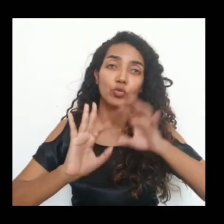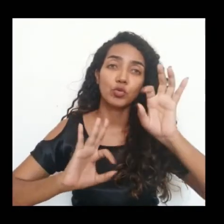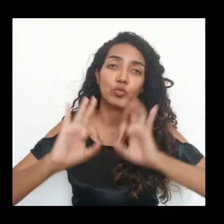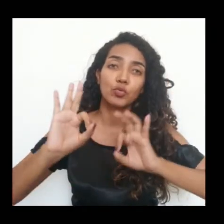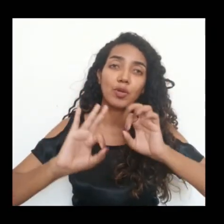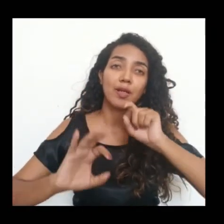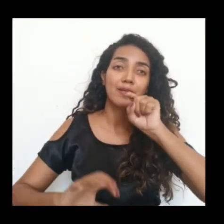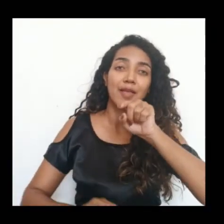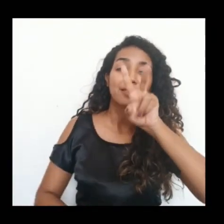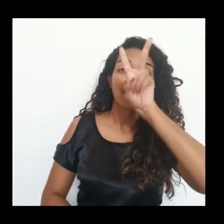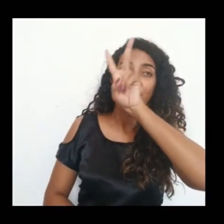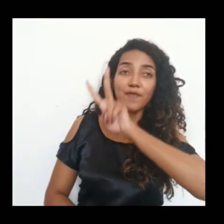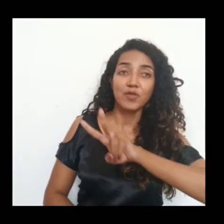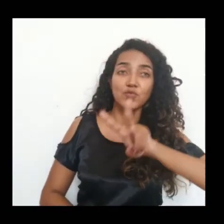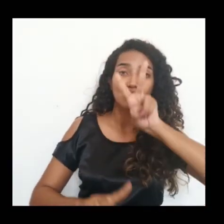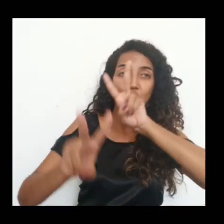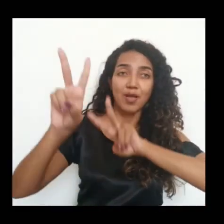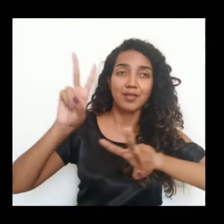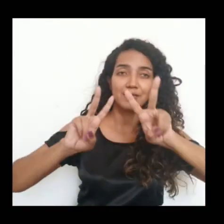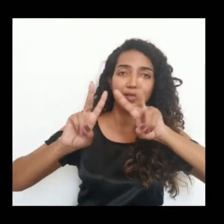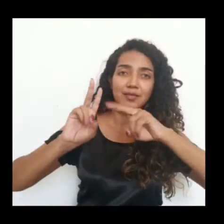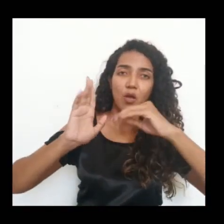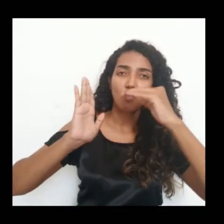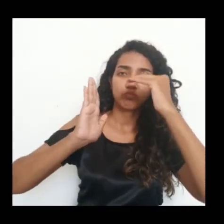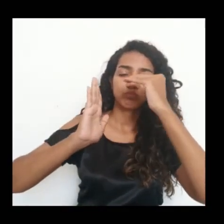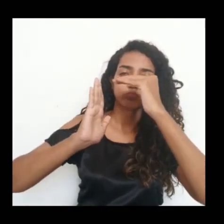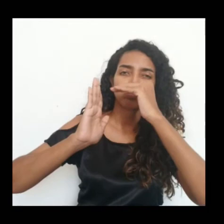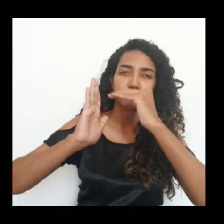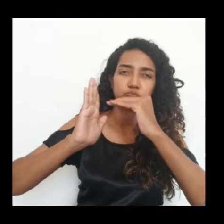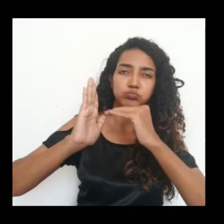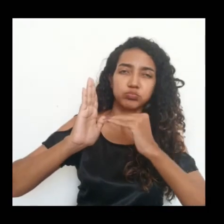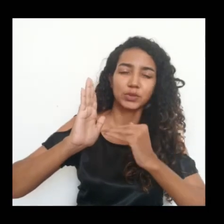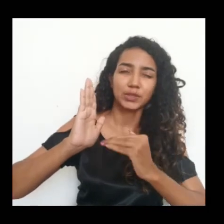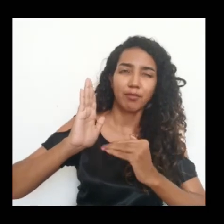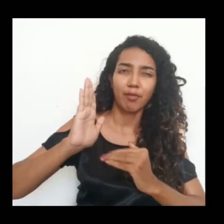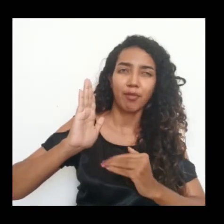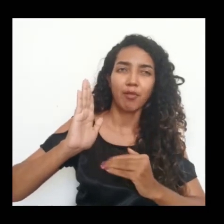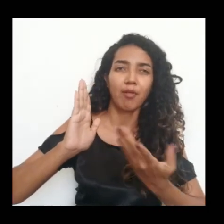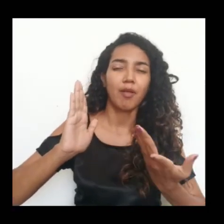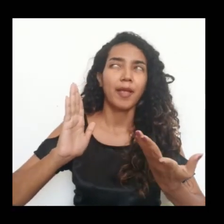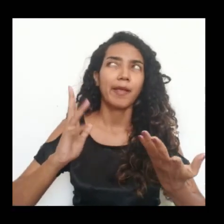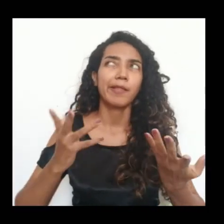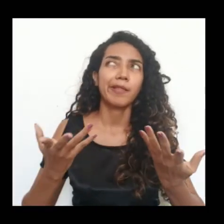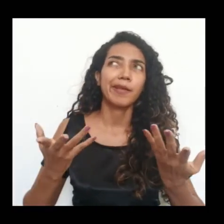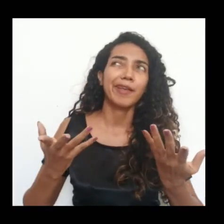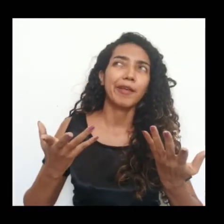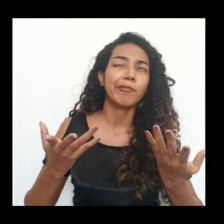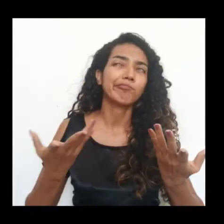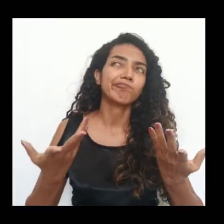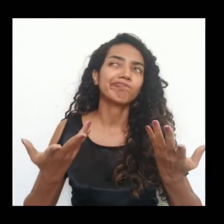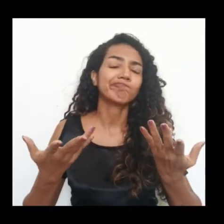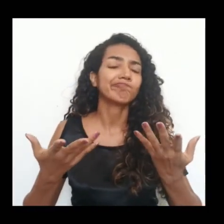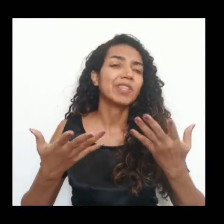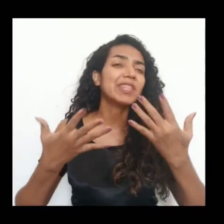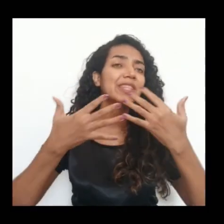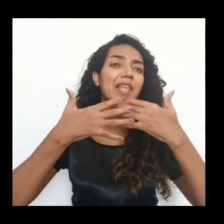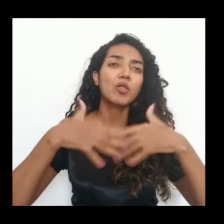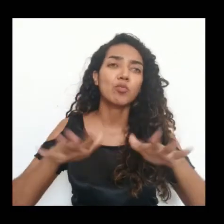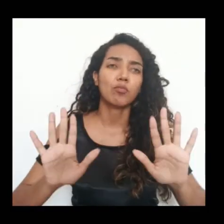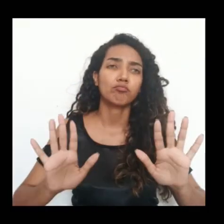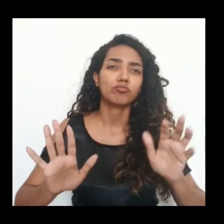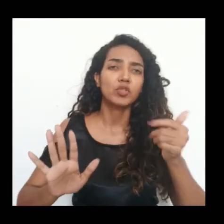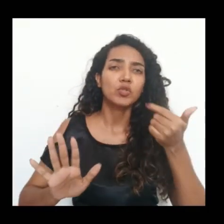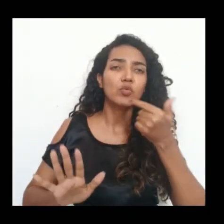hierárquica, ela é um pouco mais natural, talvez. A gente consegue enxergar de forma